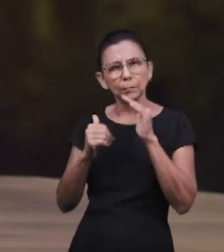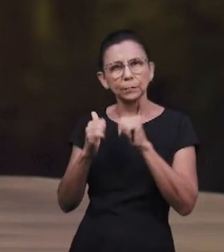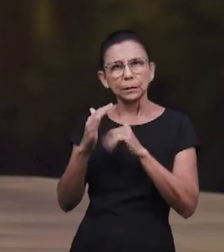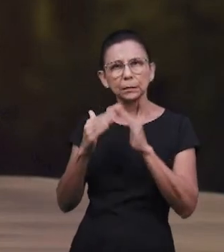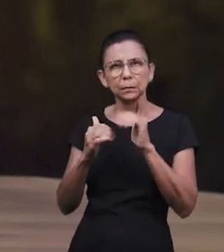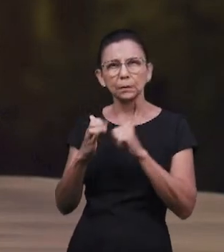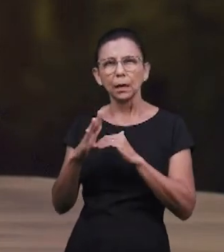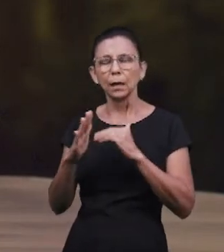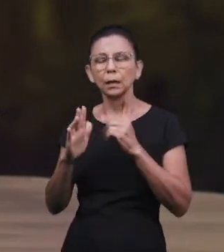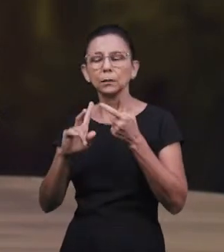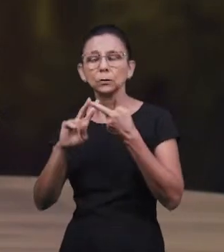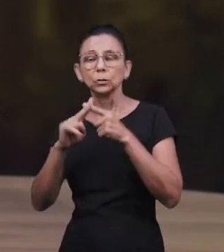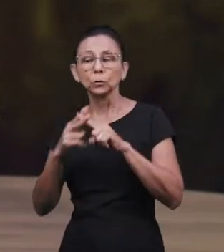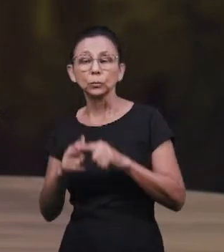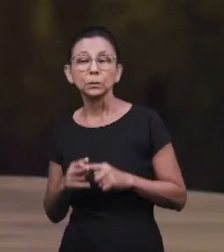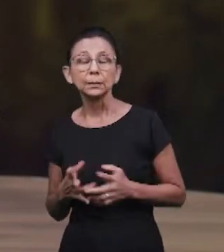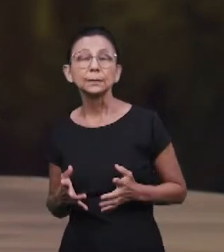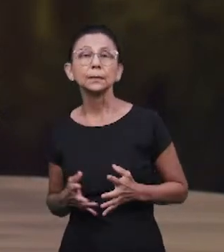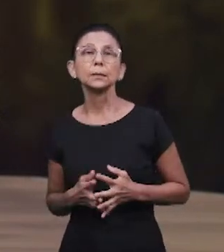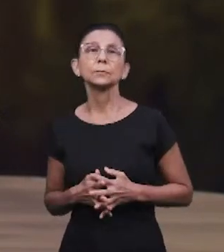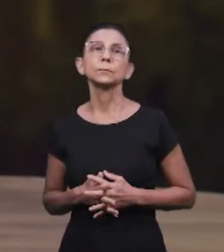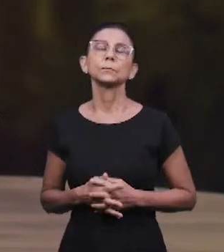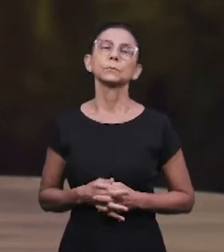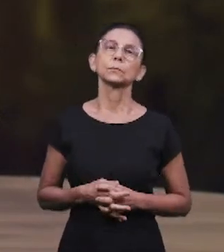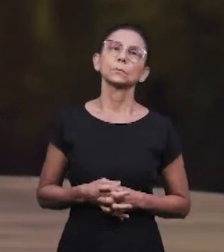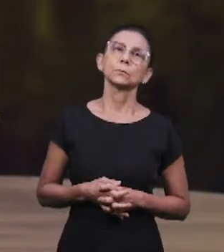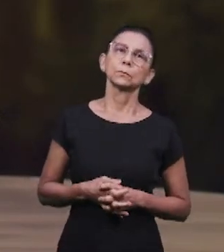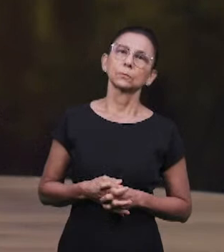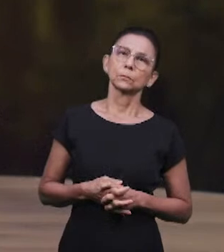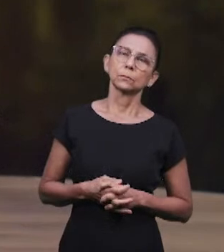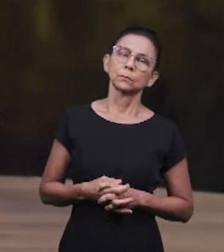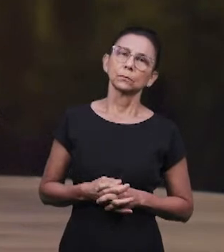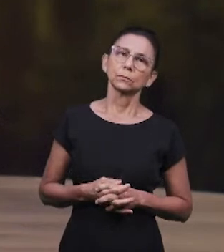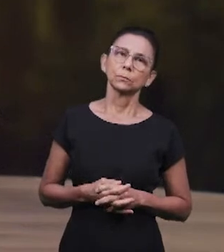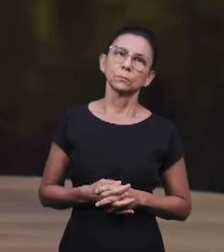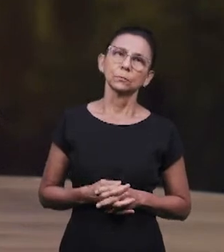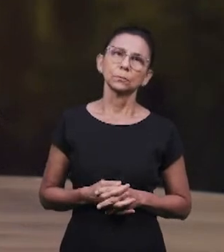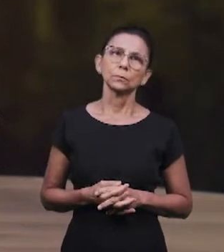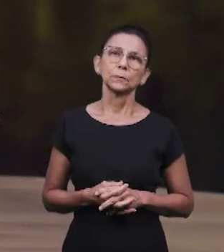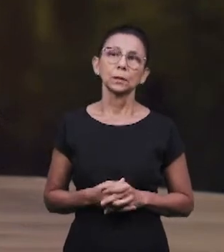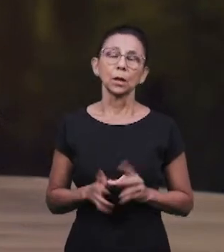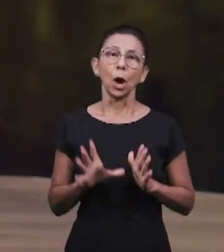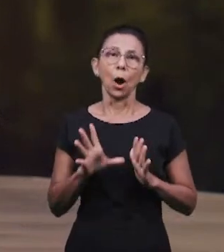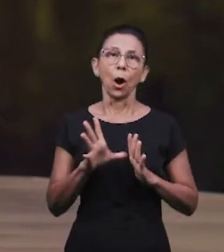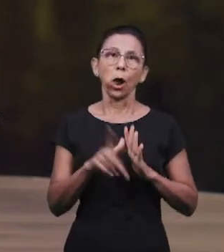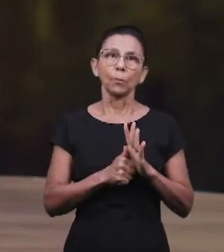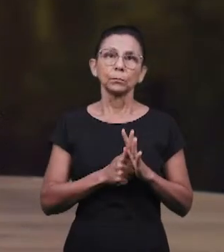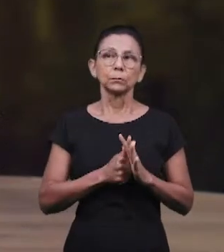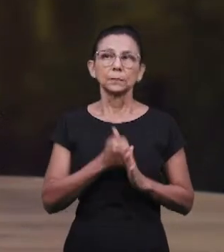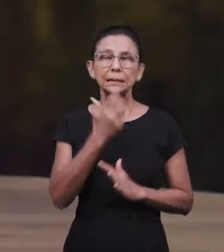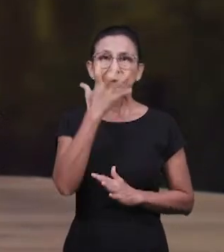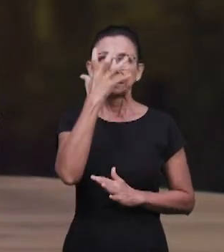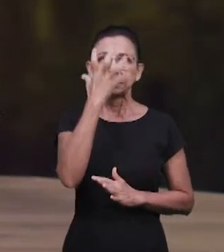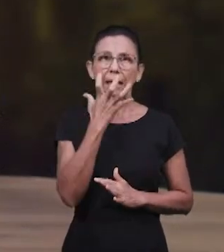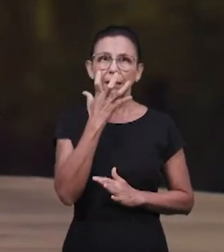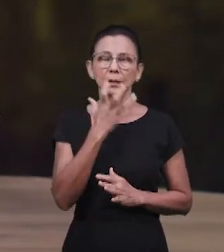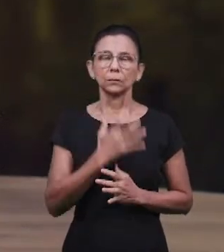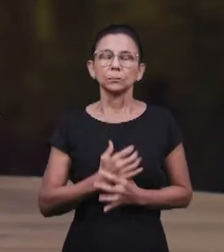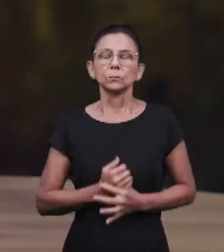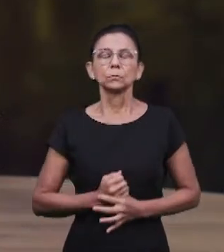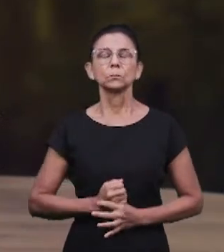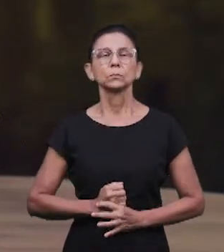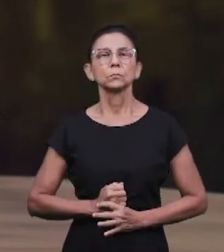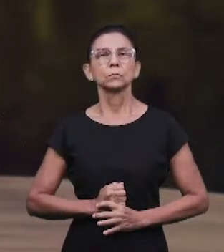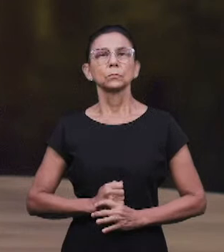um hábito. E o roubo são coisas muito sérias.